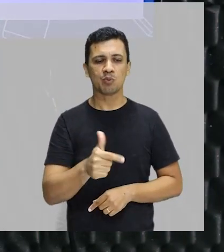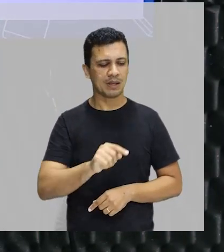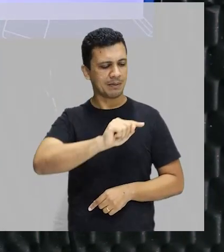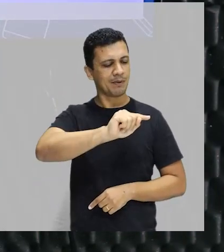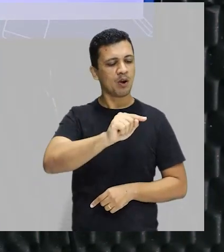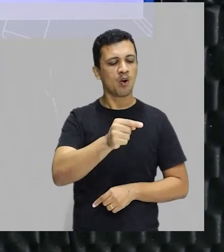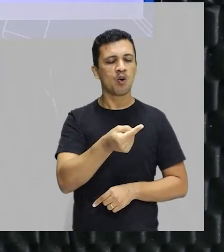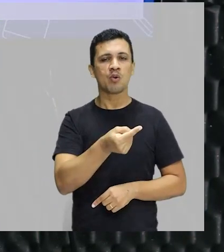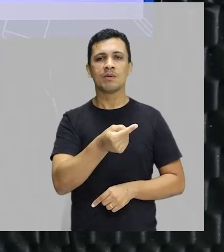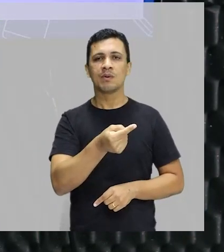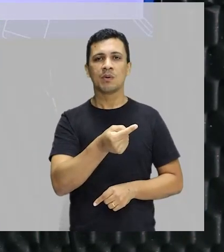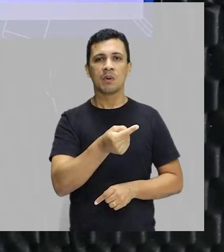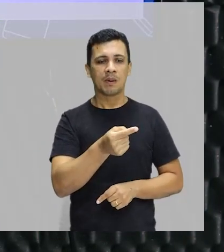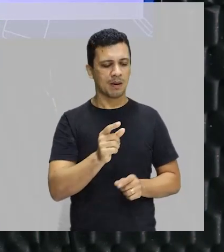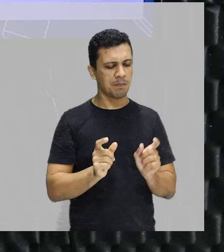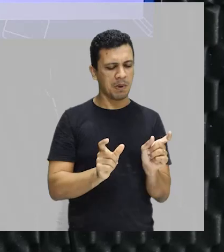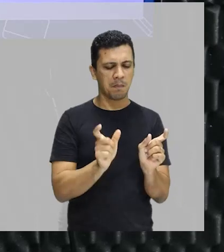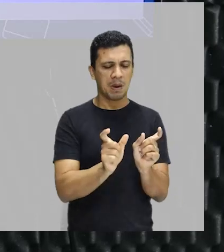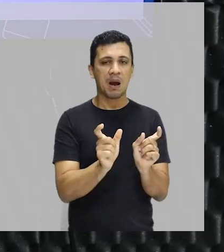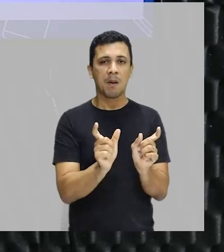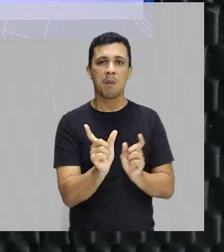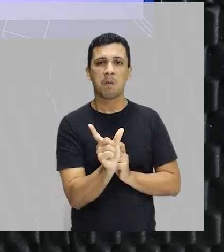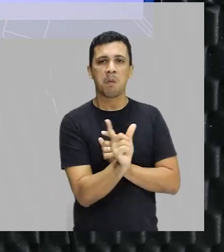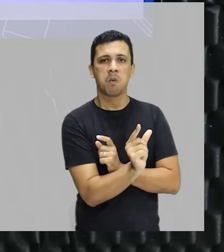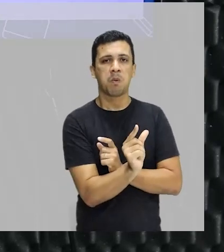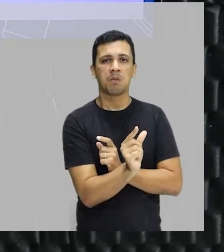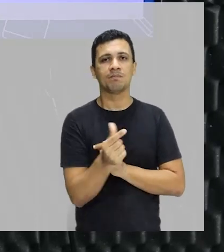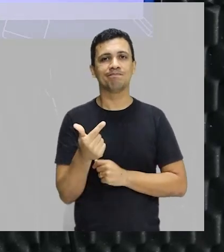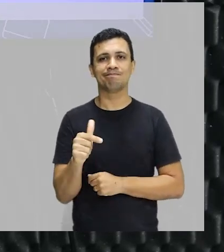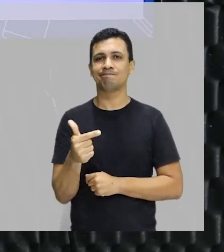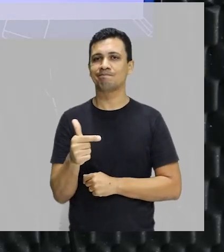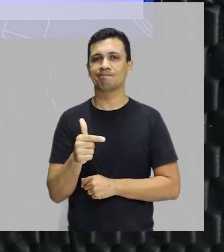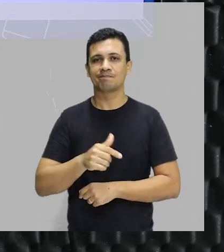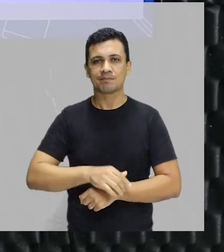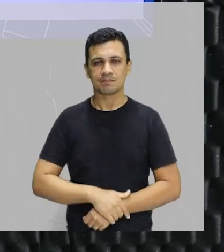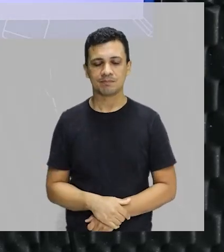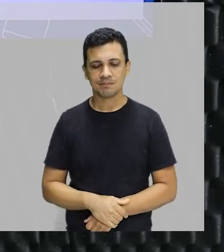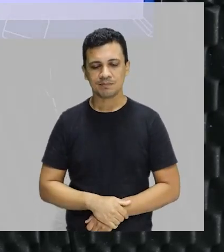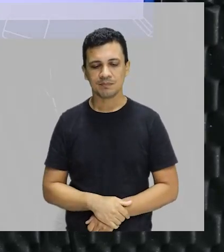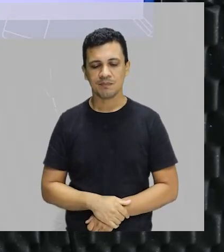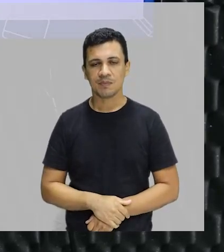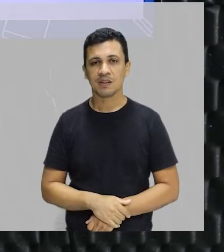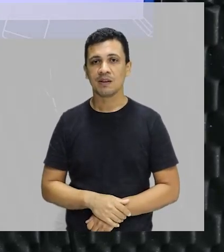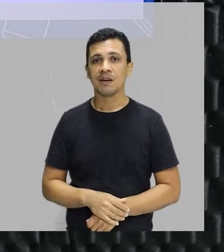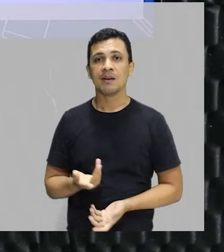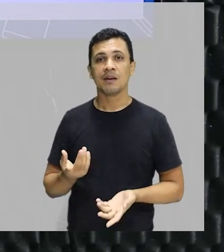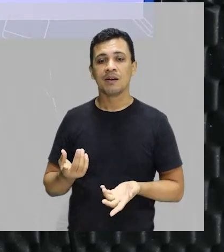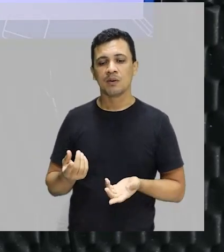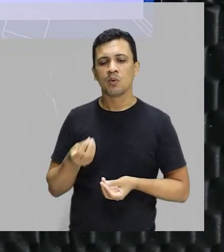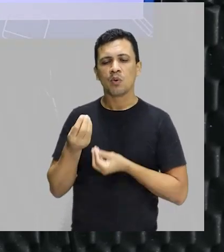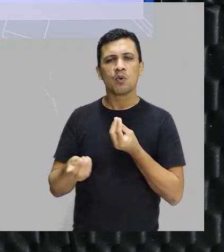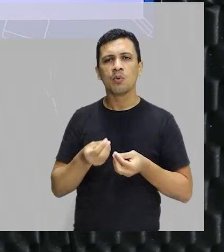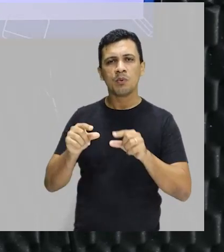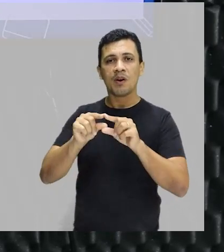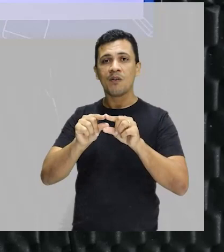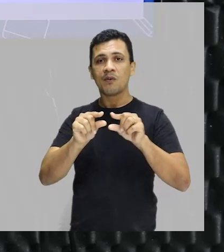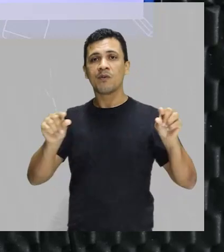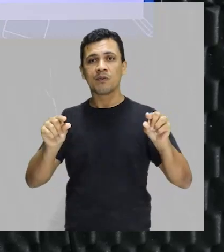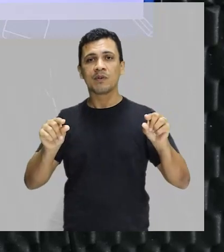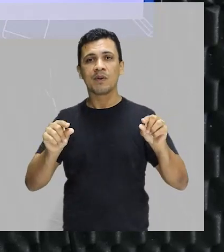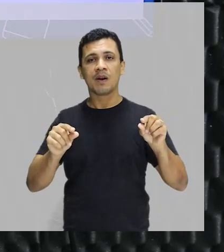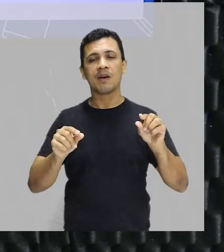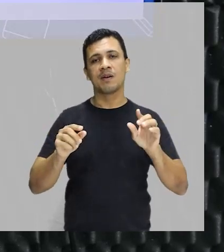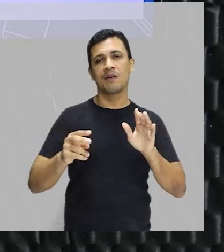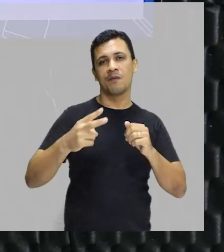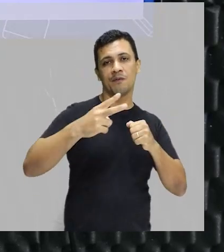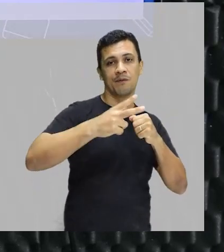contrai no presente, no passado não. Tá? Forma interrogativa, verbo vem primeiro, sujeito